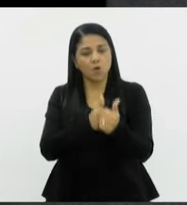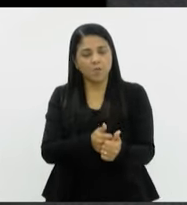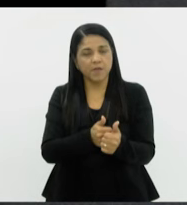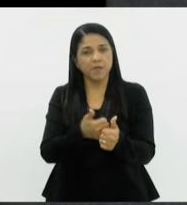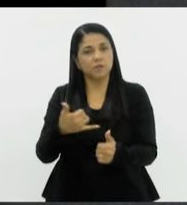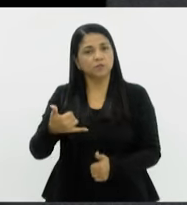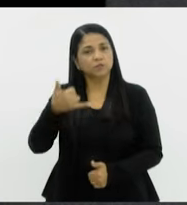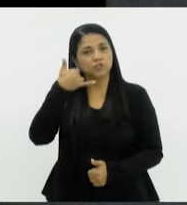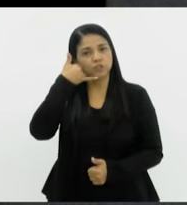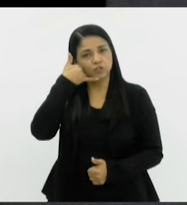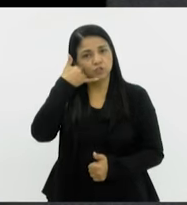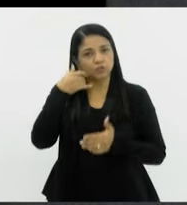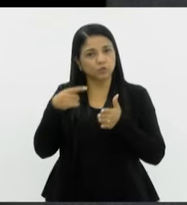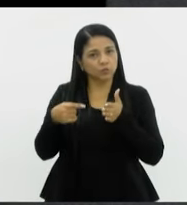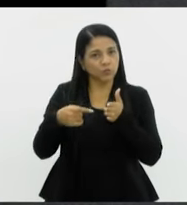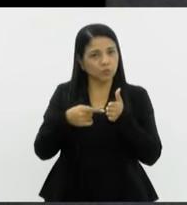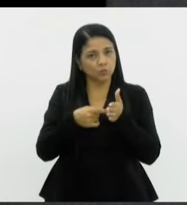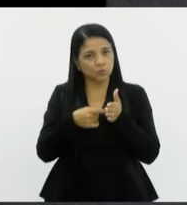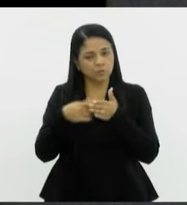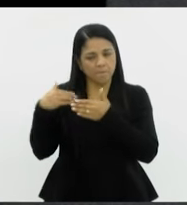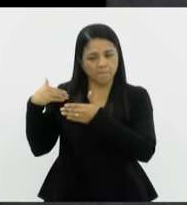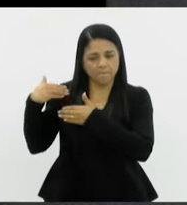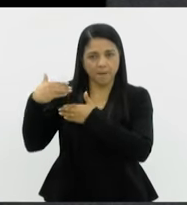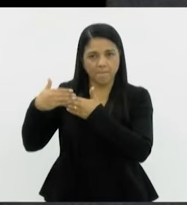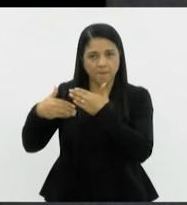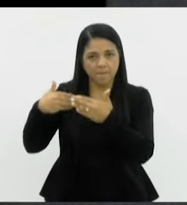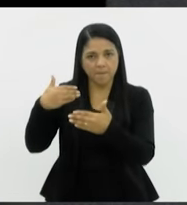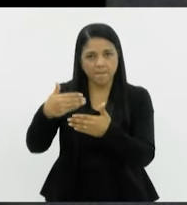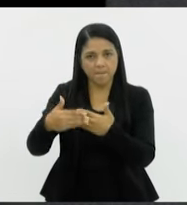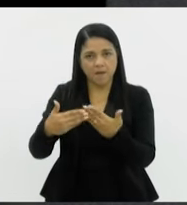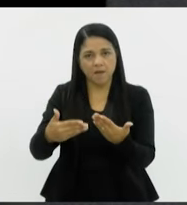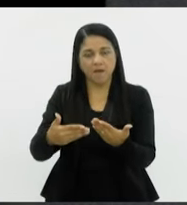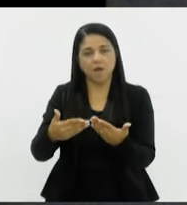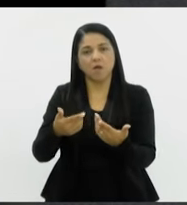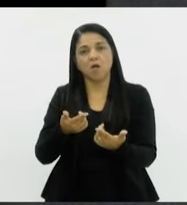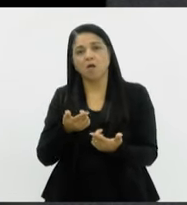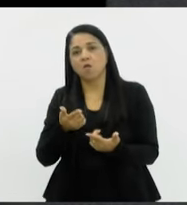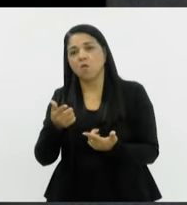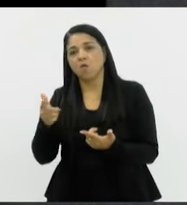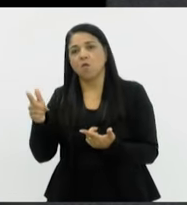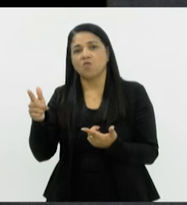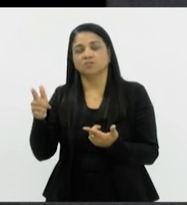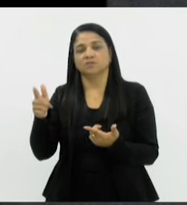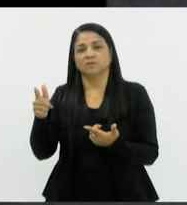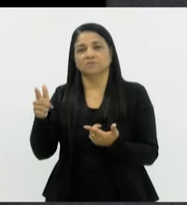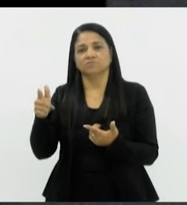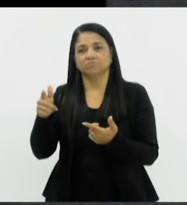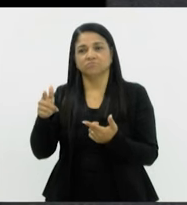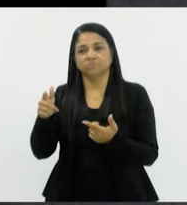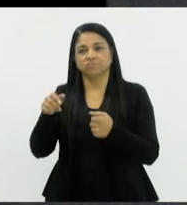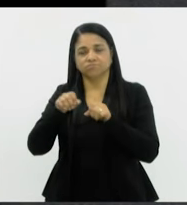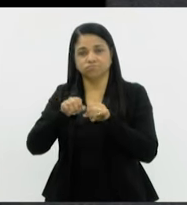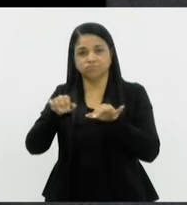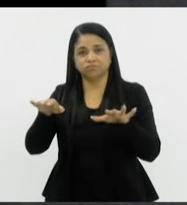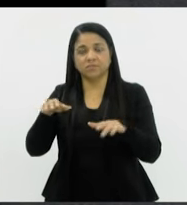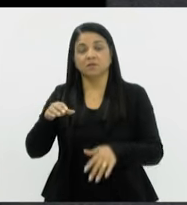Denúncia através do... que já partiu para outra dimensão, o Zeca